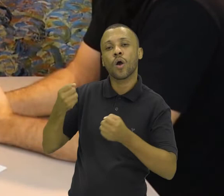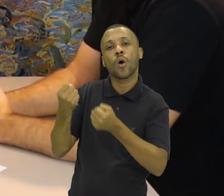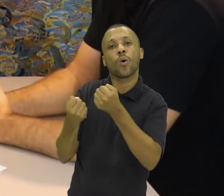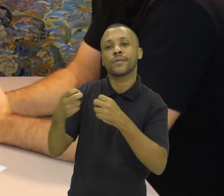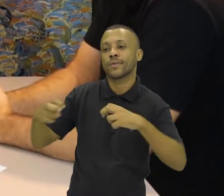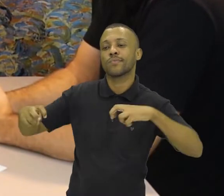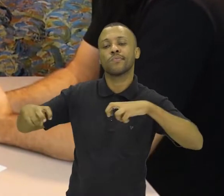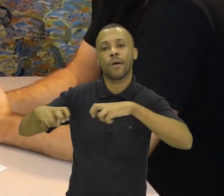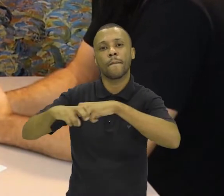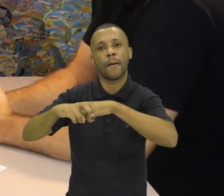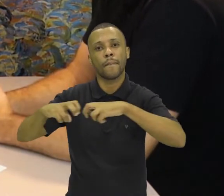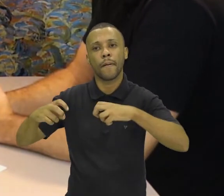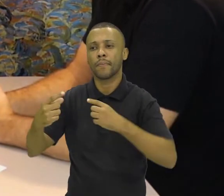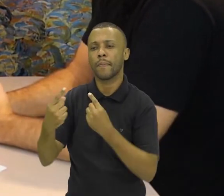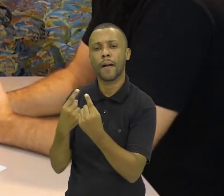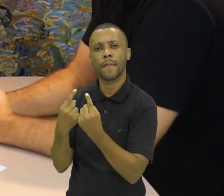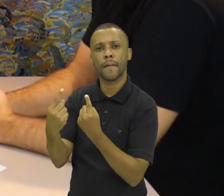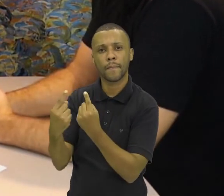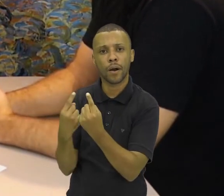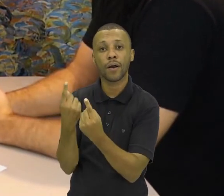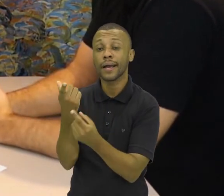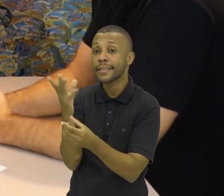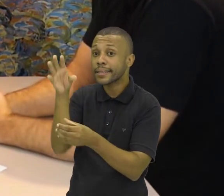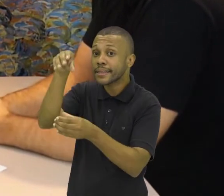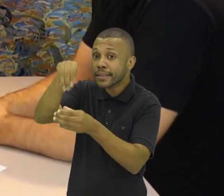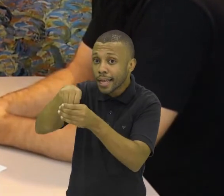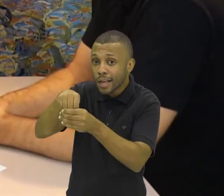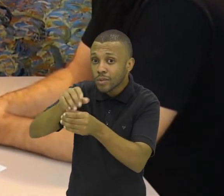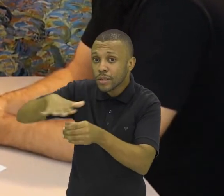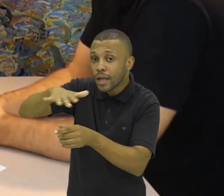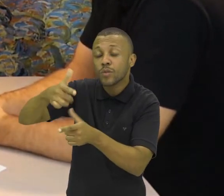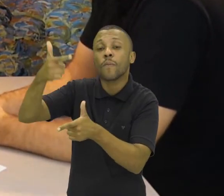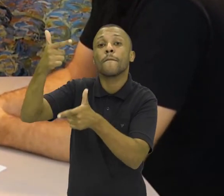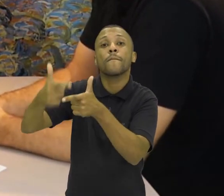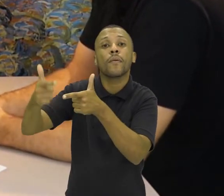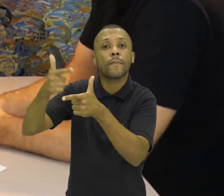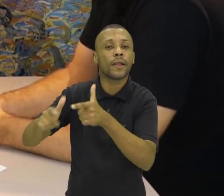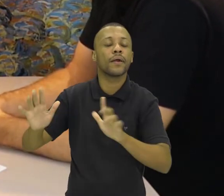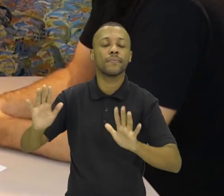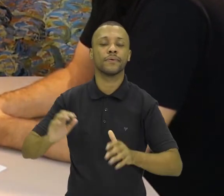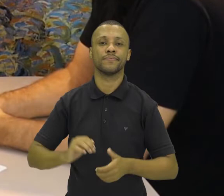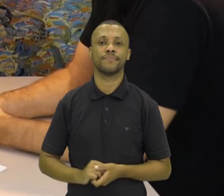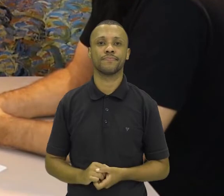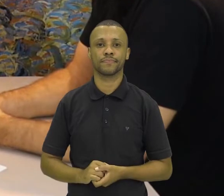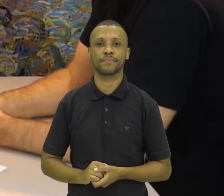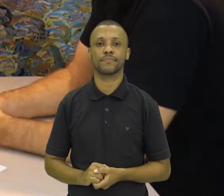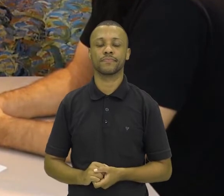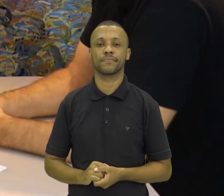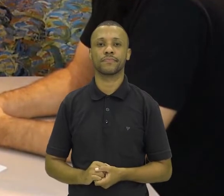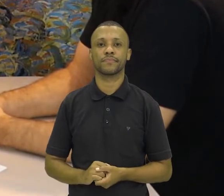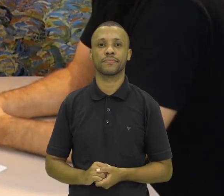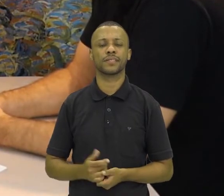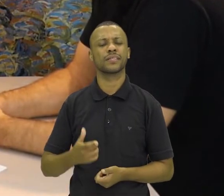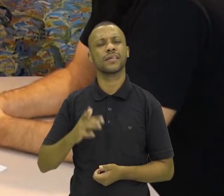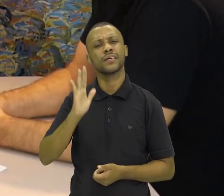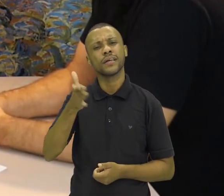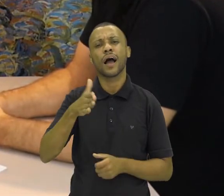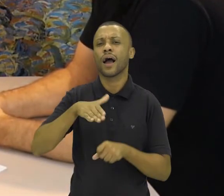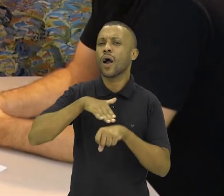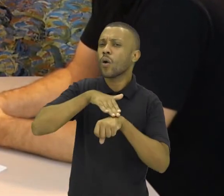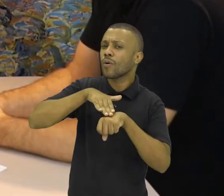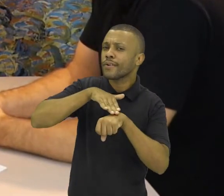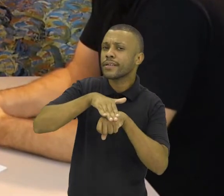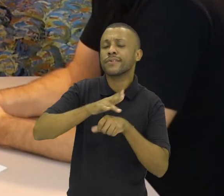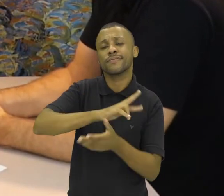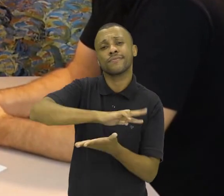você provavelmente vai estar num problema. E Bruno vem com essa missão, né, Bruno? Hoje educando